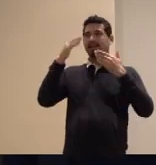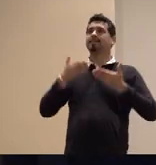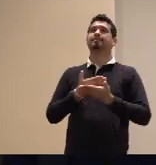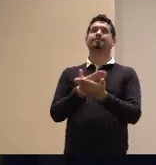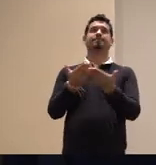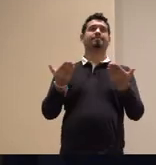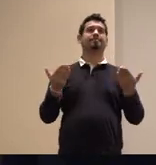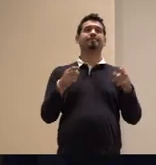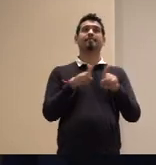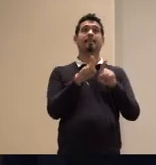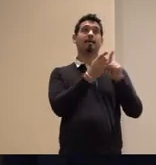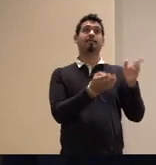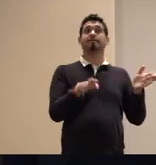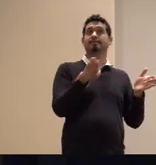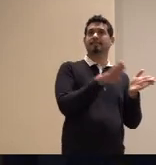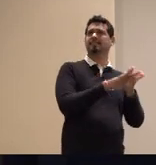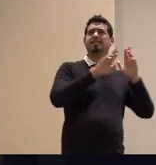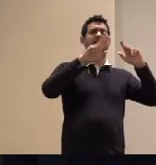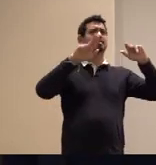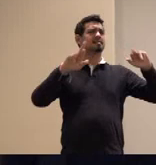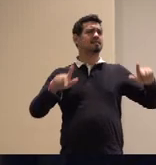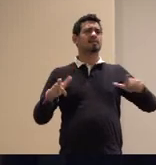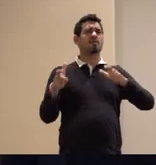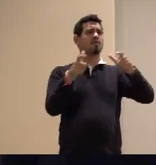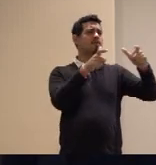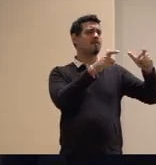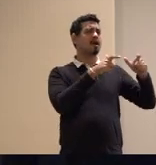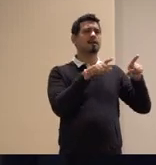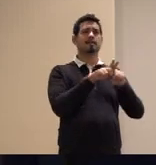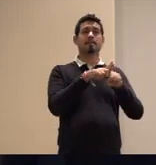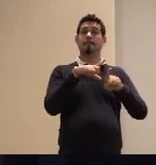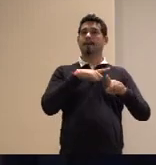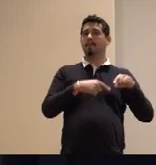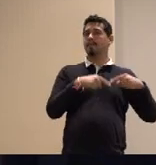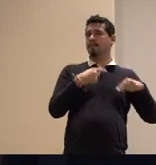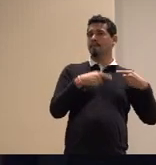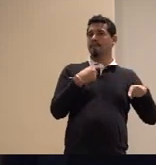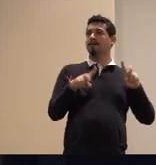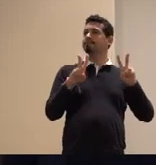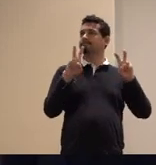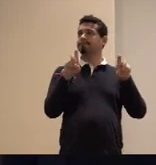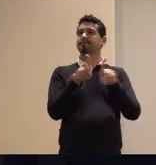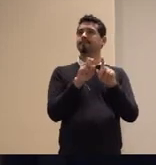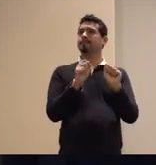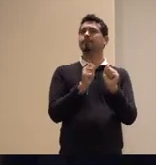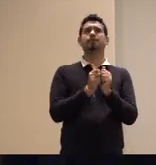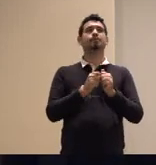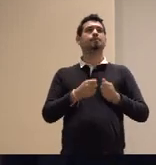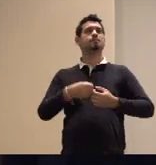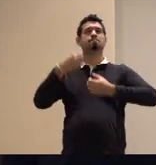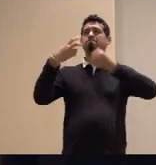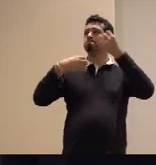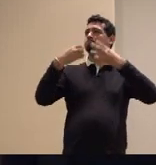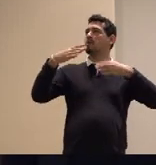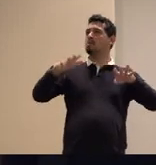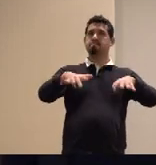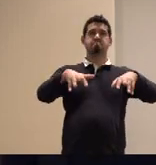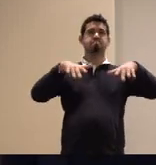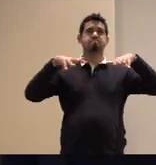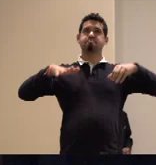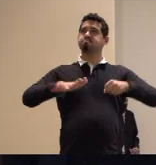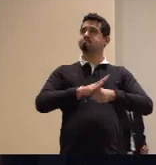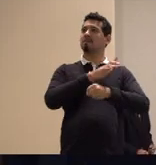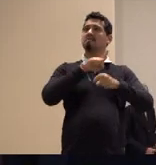que vieram, muitos de tão longe, para se dispor a discutir esse assunto aqui, encher essa casa e trazer